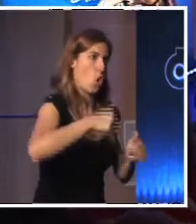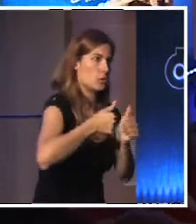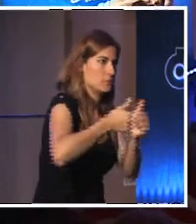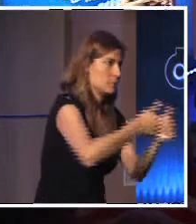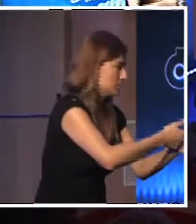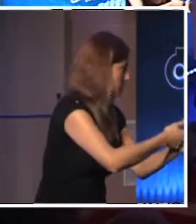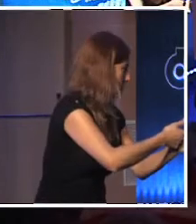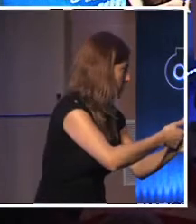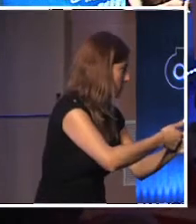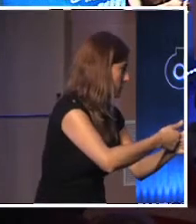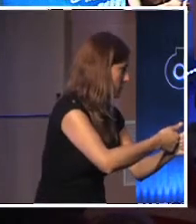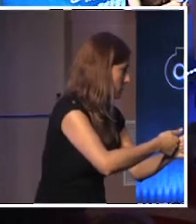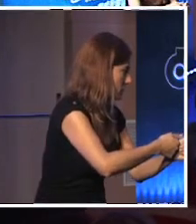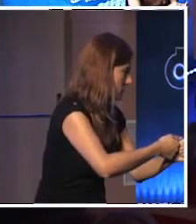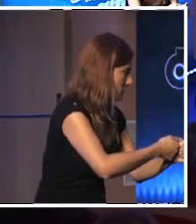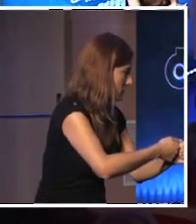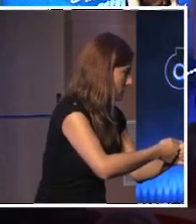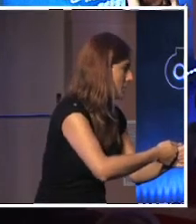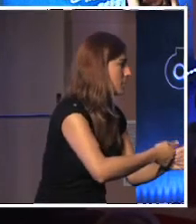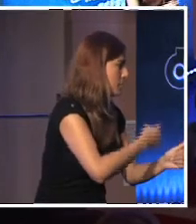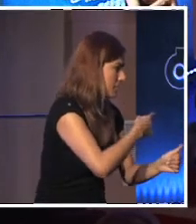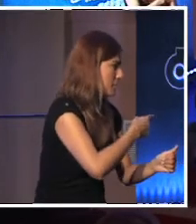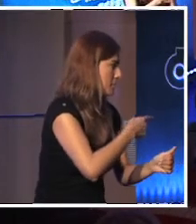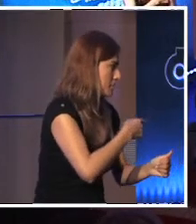ser o telemóvel, pode ser a porta. Ok?